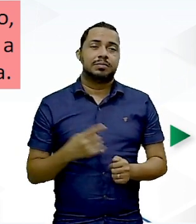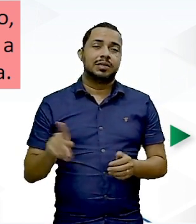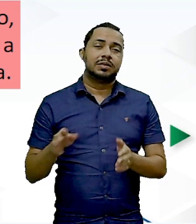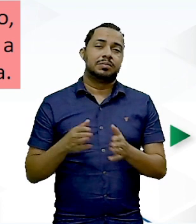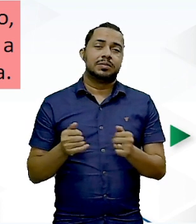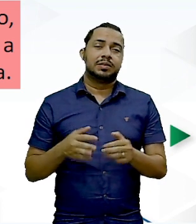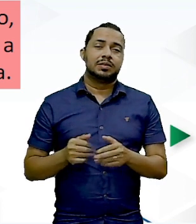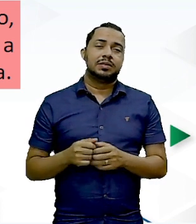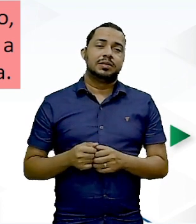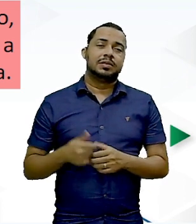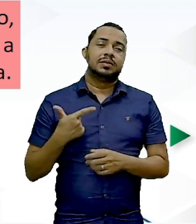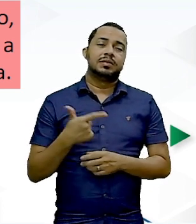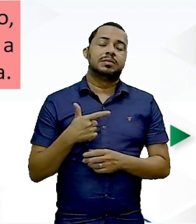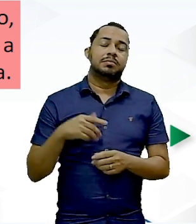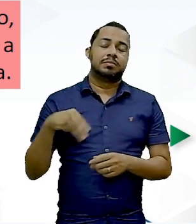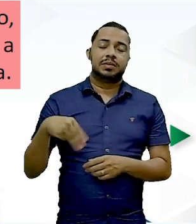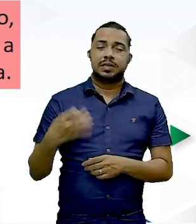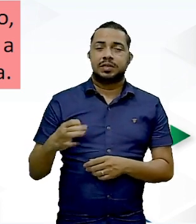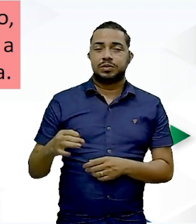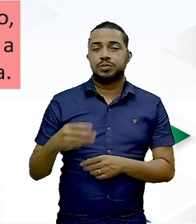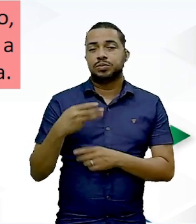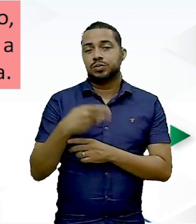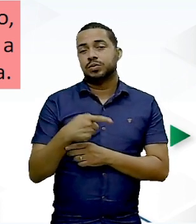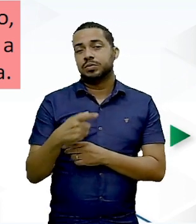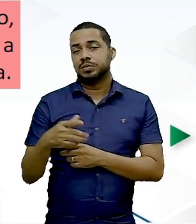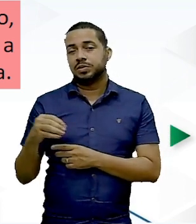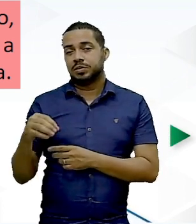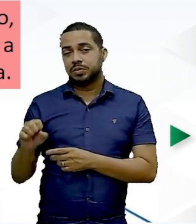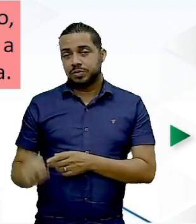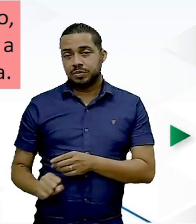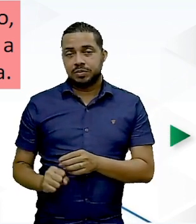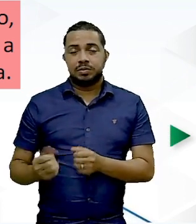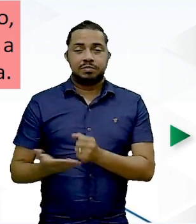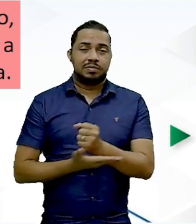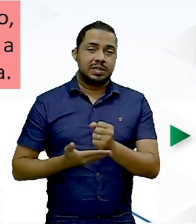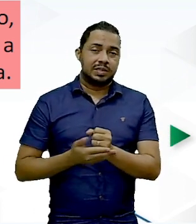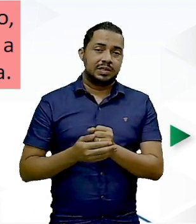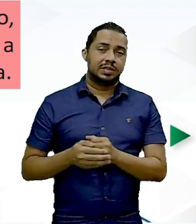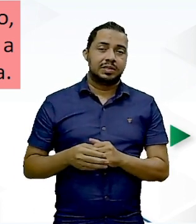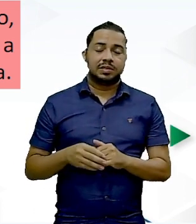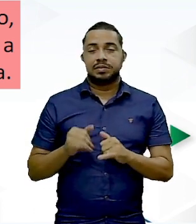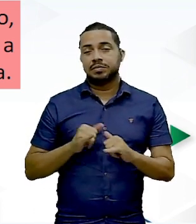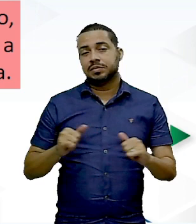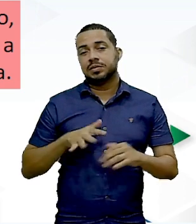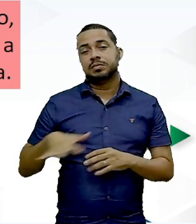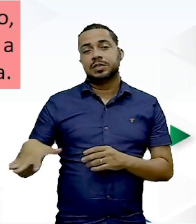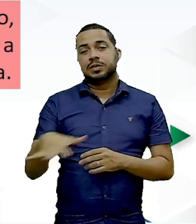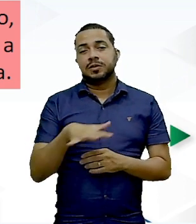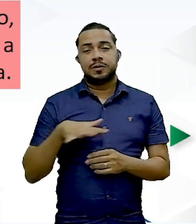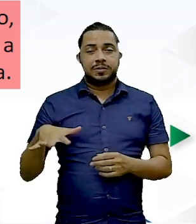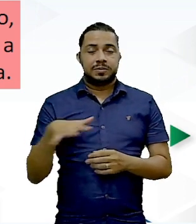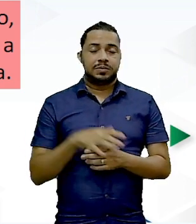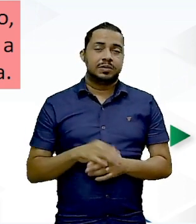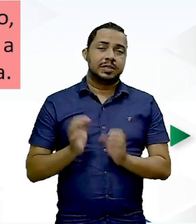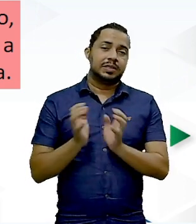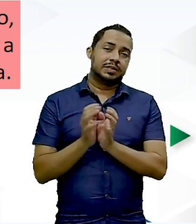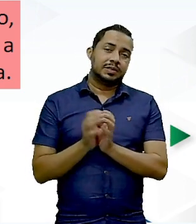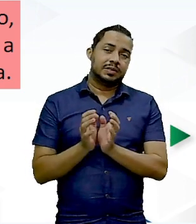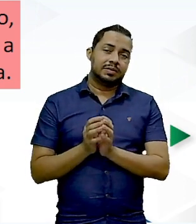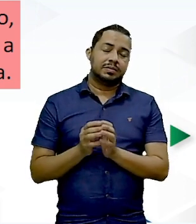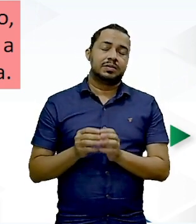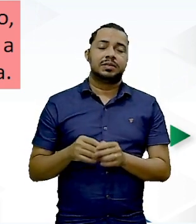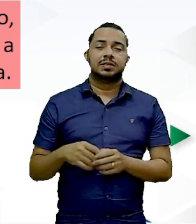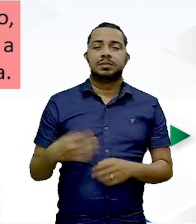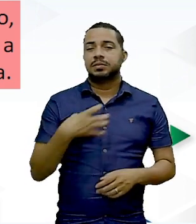de março de 2008 a abril de 2009, obtida com base nos dados observados nas regiões metropolitanas do Recife,